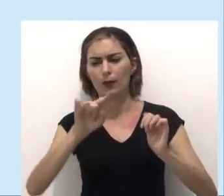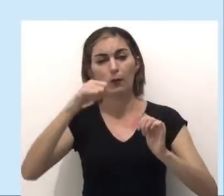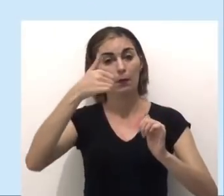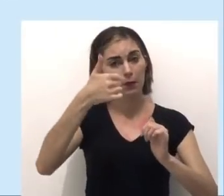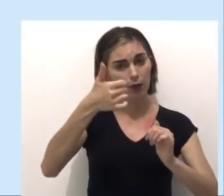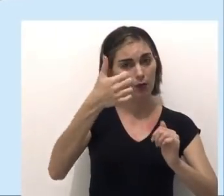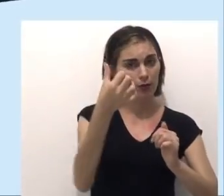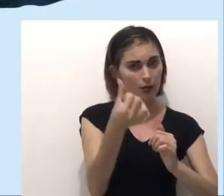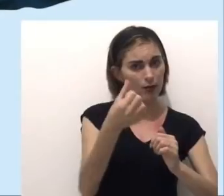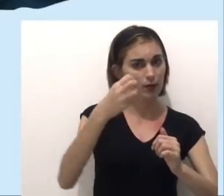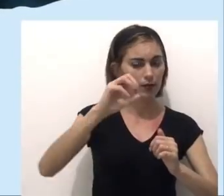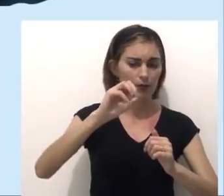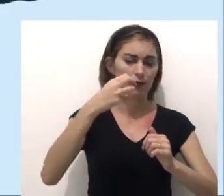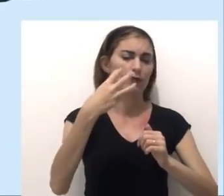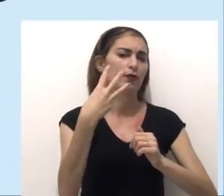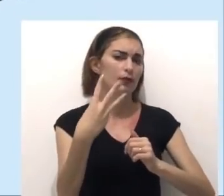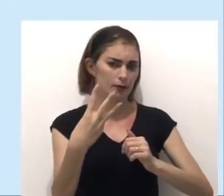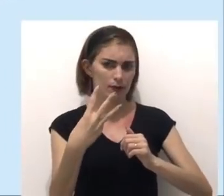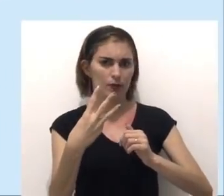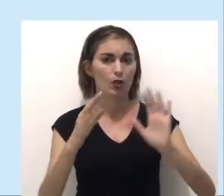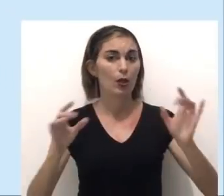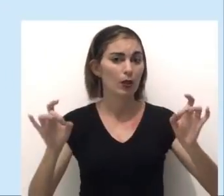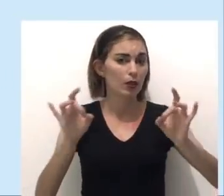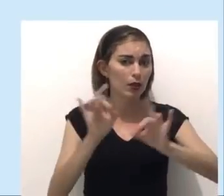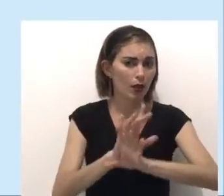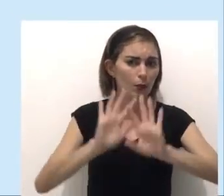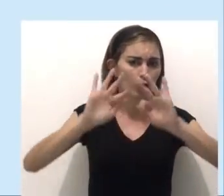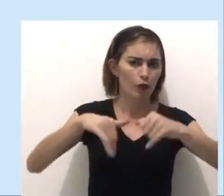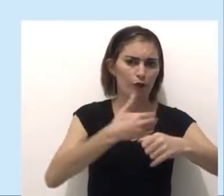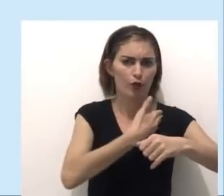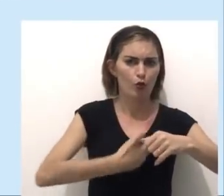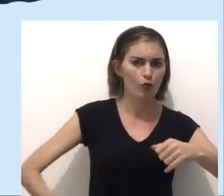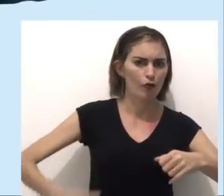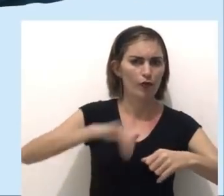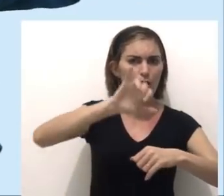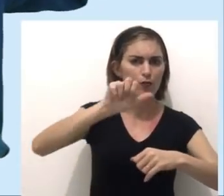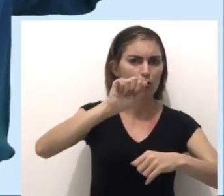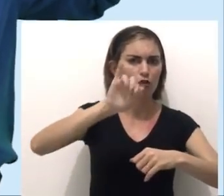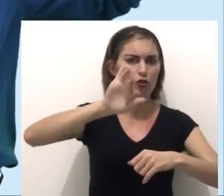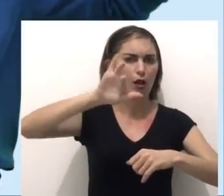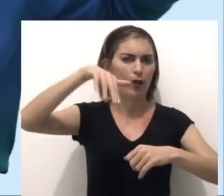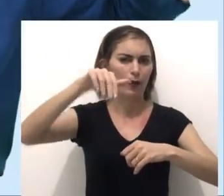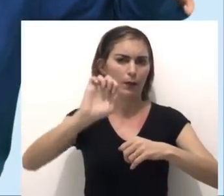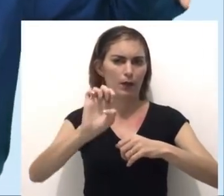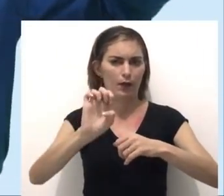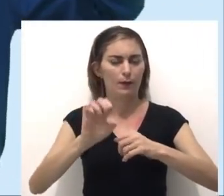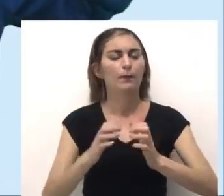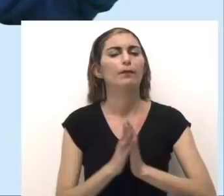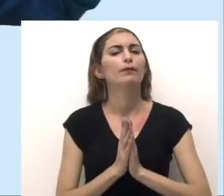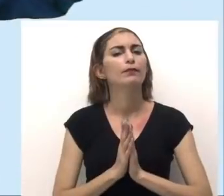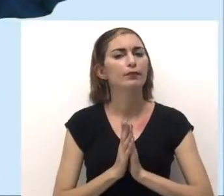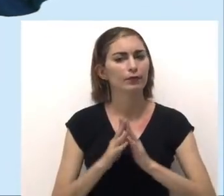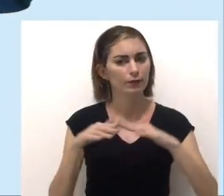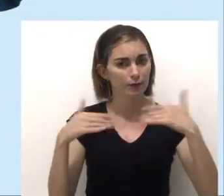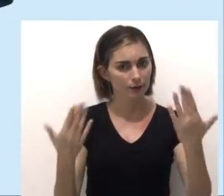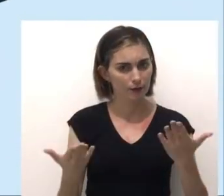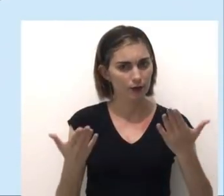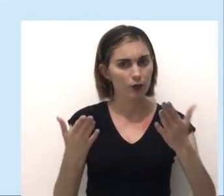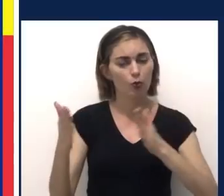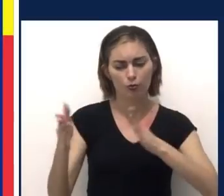1485 a 1603. Isso. E encerrou com o fim do governo de Jaime, em